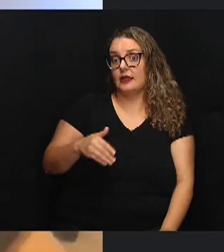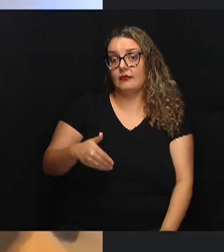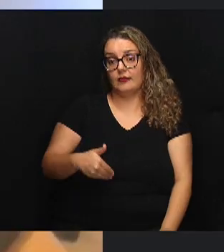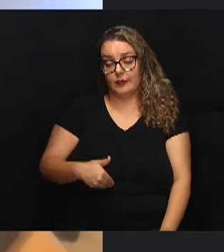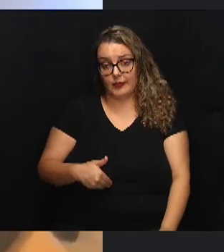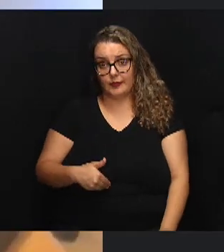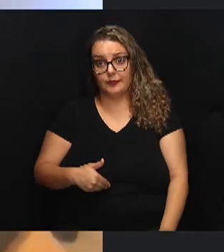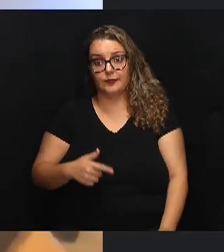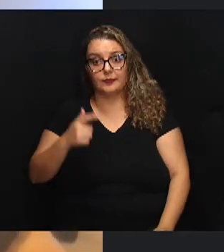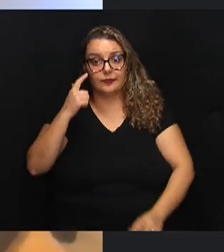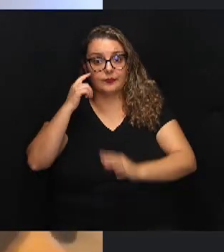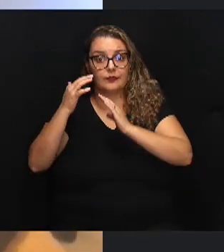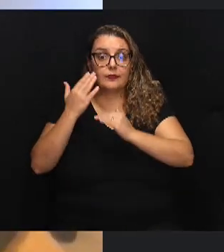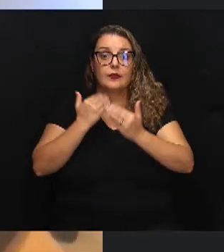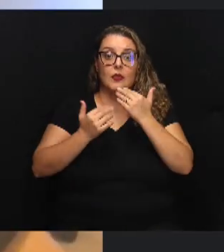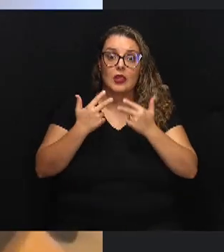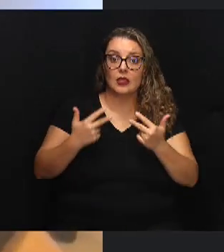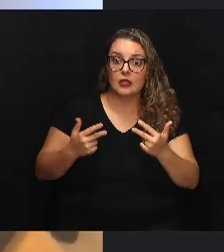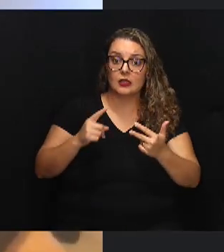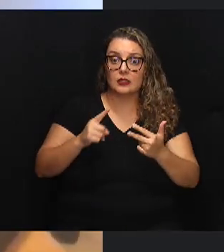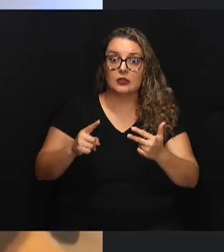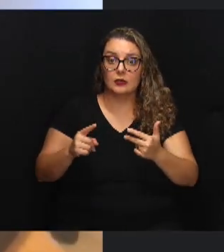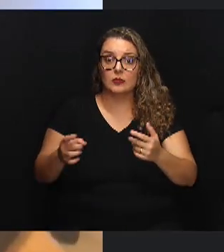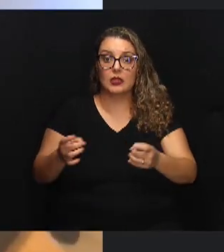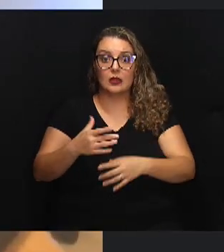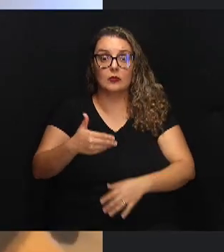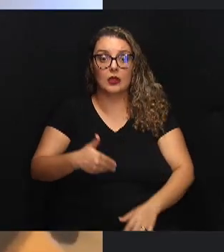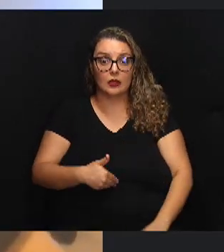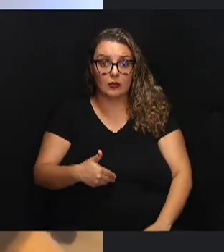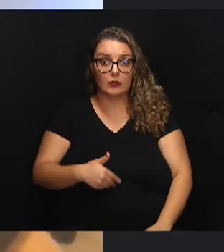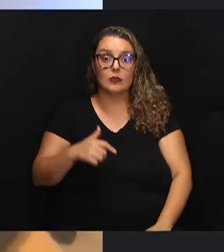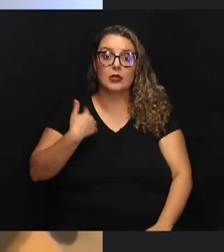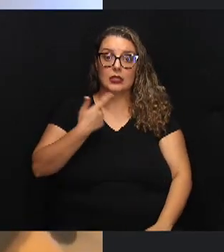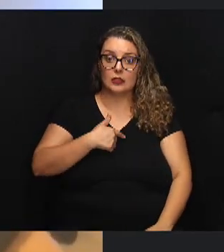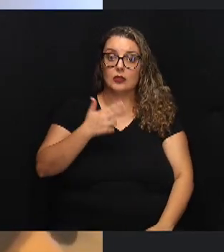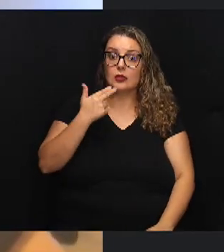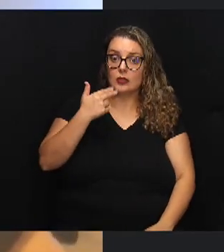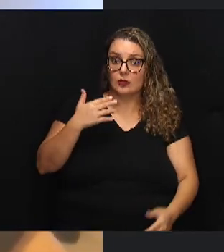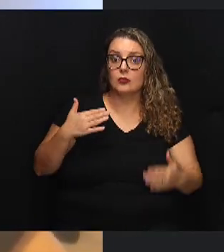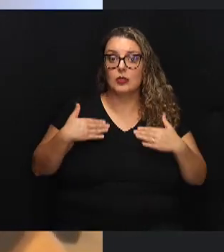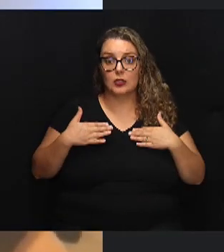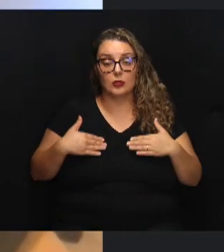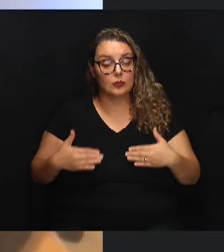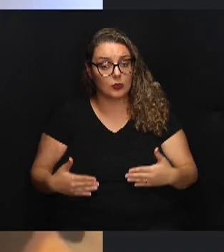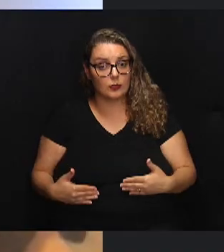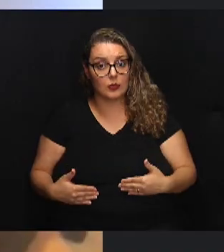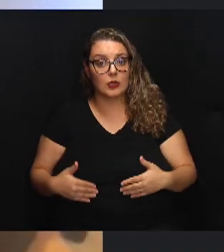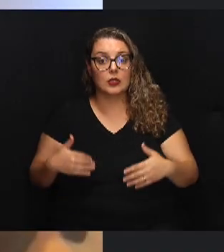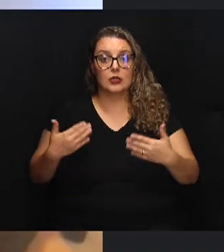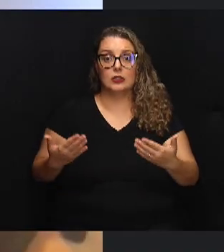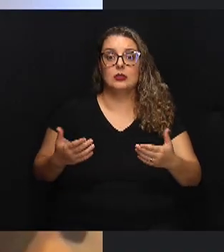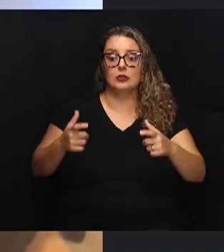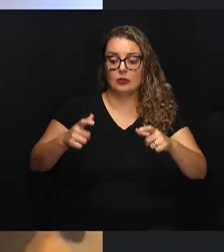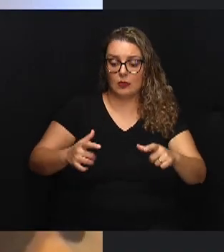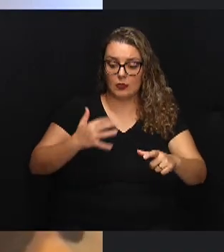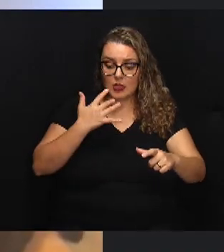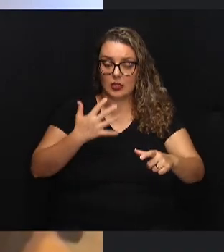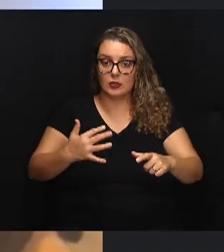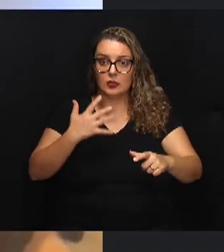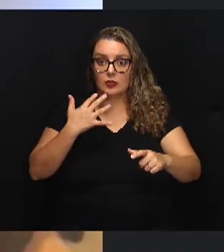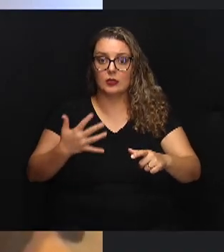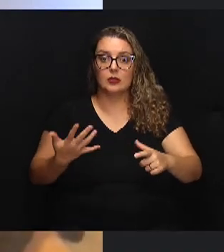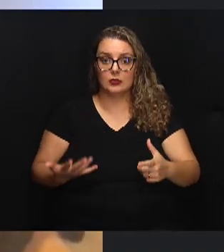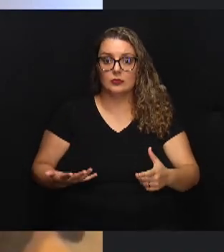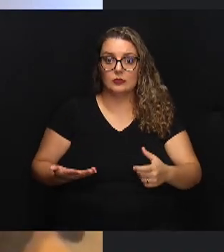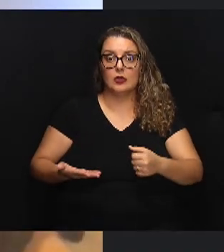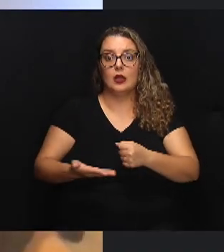precisa pensar na alimentação não para a gente matar a fome, mas para a gente realmente nutrir o nosso corpo. Então, um prato colorido, né, à